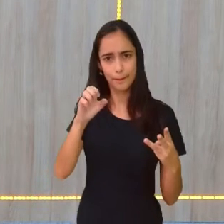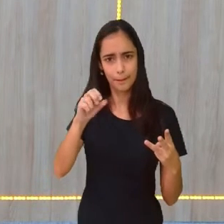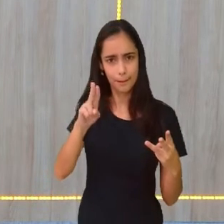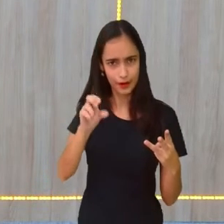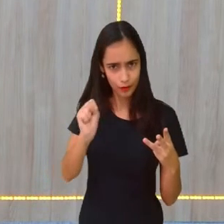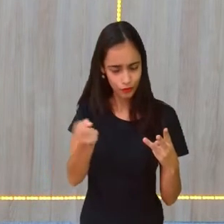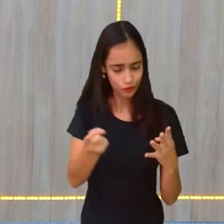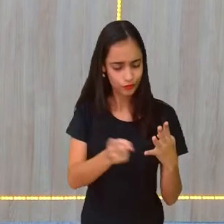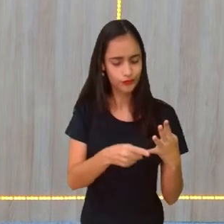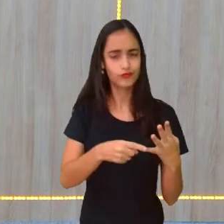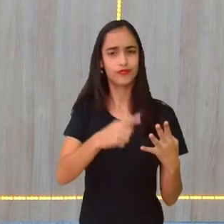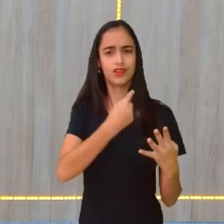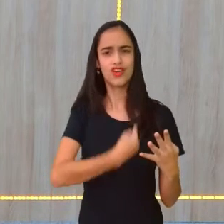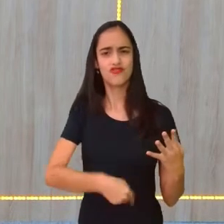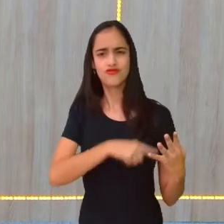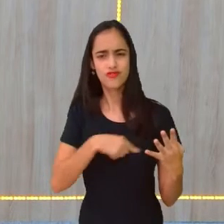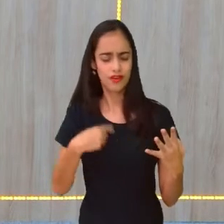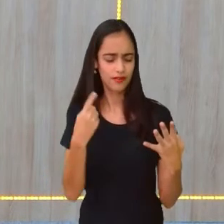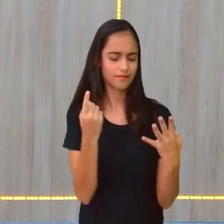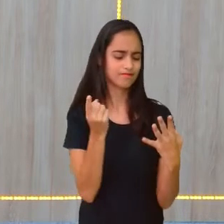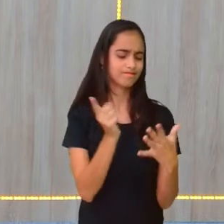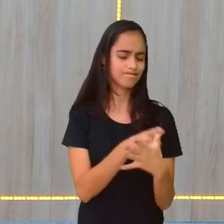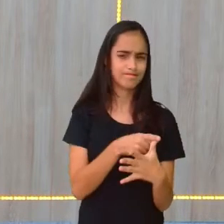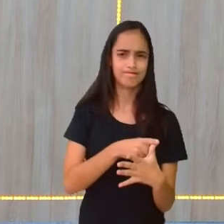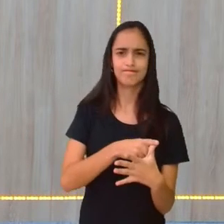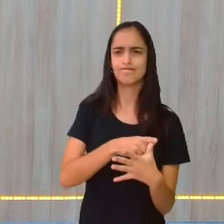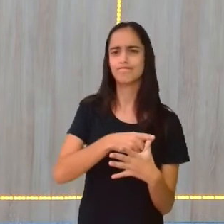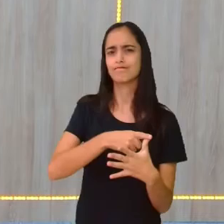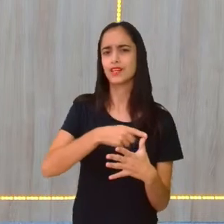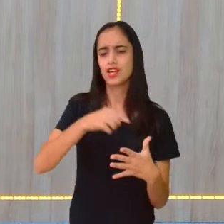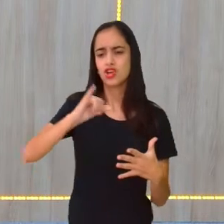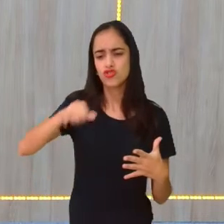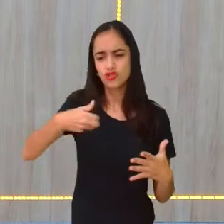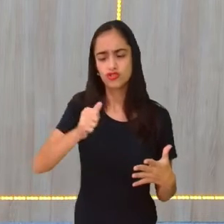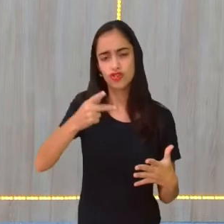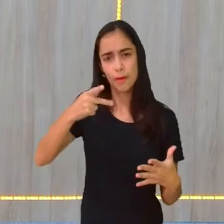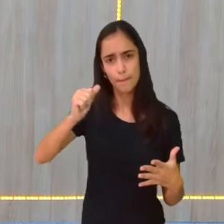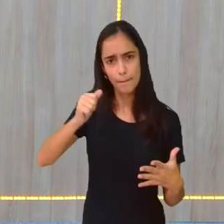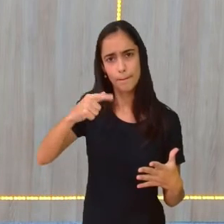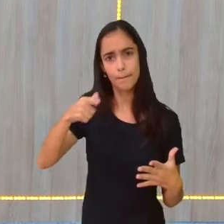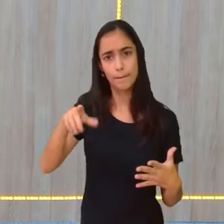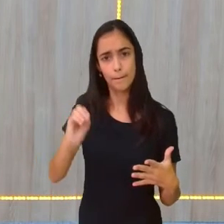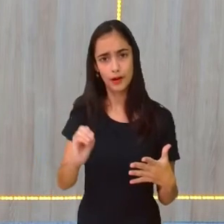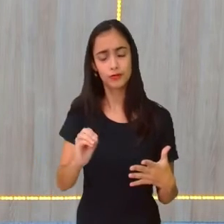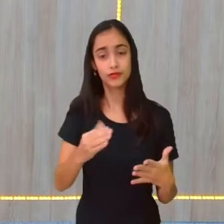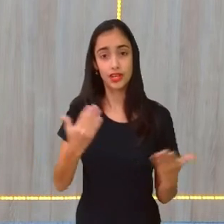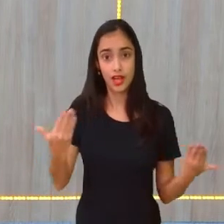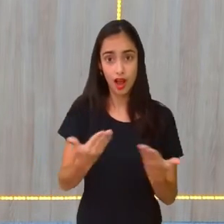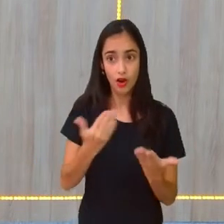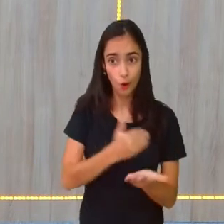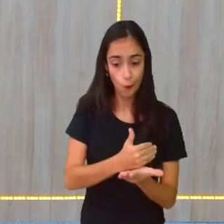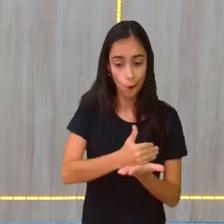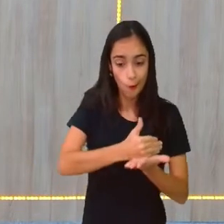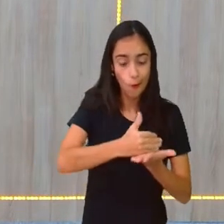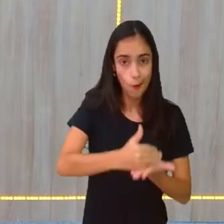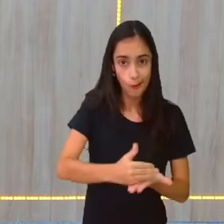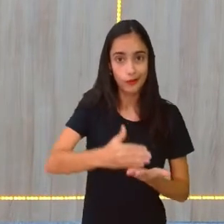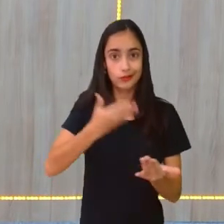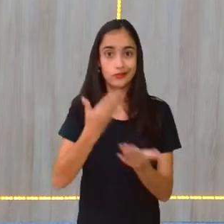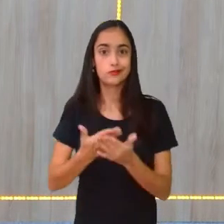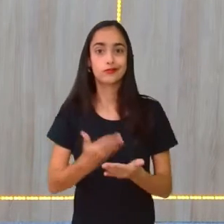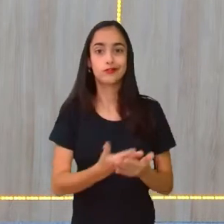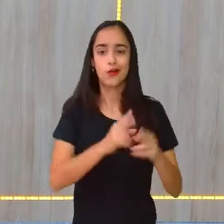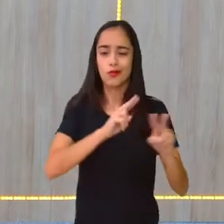China Antiga, o Japão, e começamos a estudar a civilização grega. Então, a gente